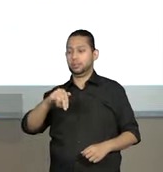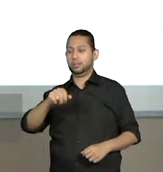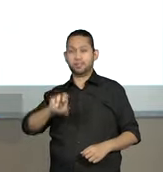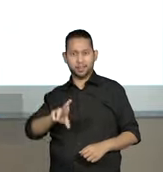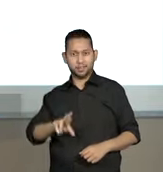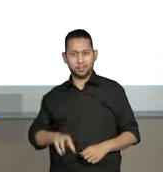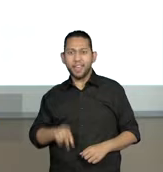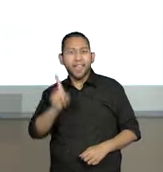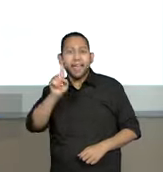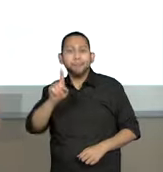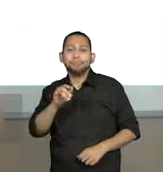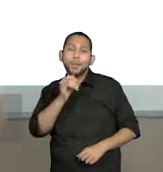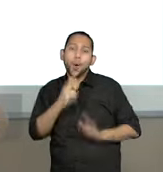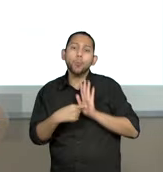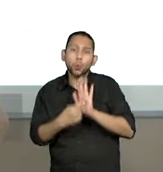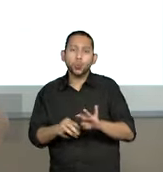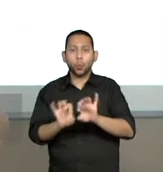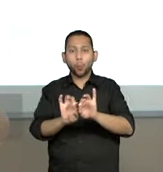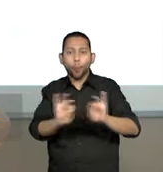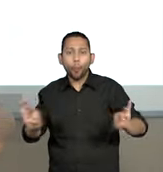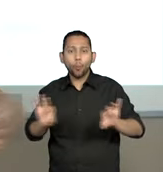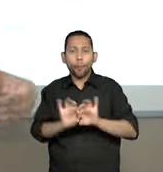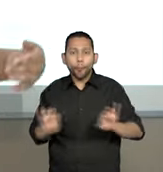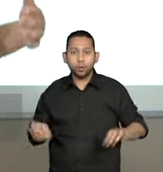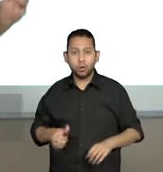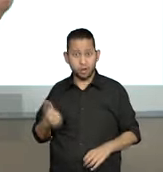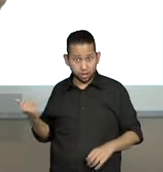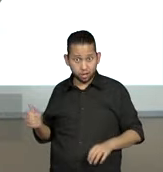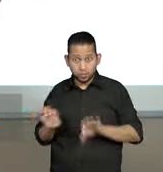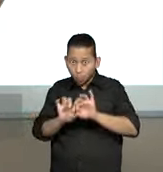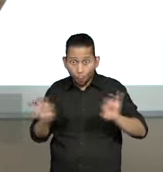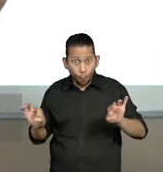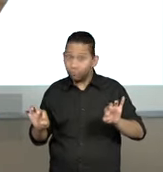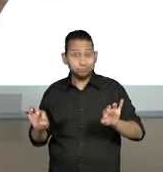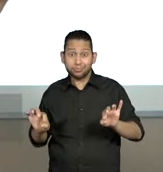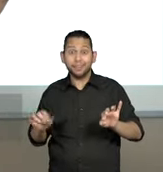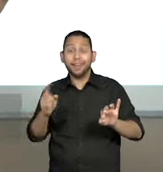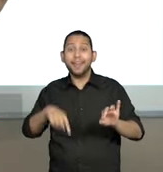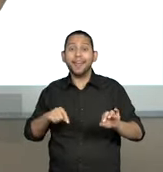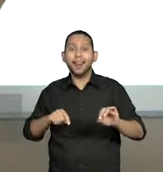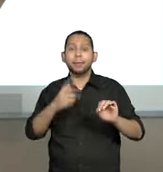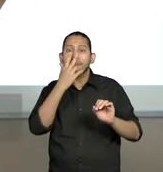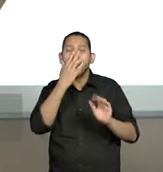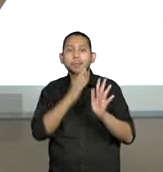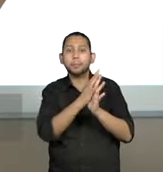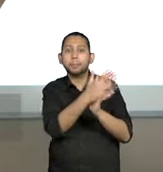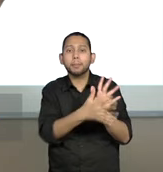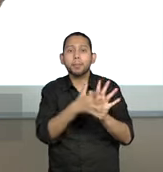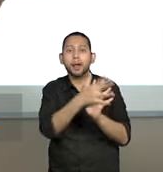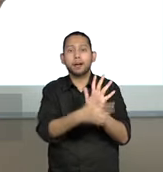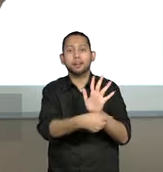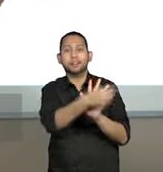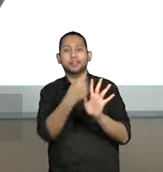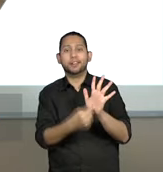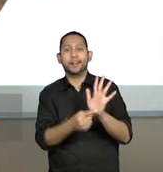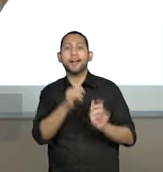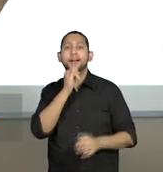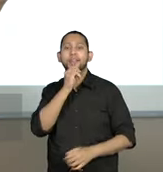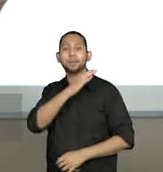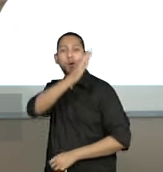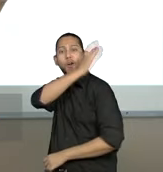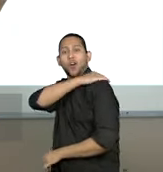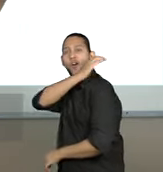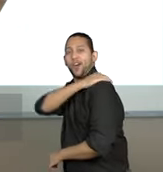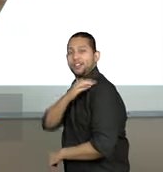espécie de placa. Deixa eu ver se eu consigo virar aqui para vocês. Estão vendo esse ossinho aqui nas costas?